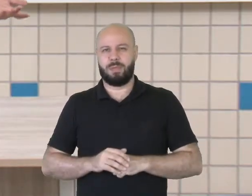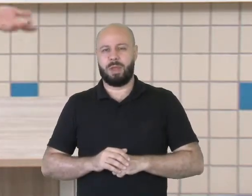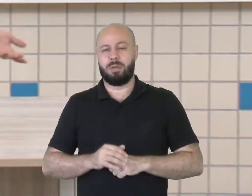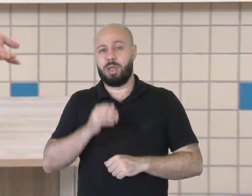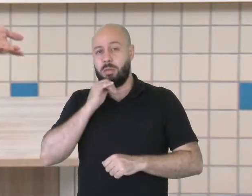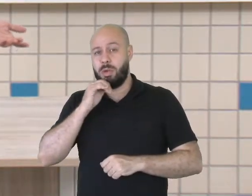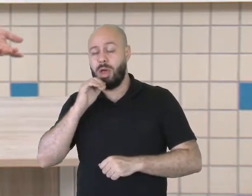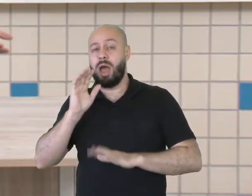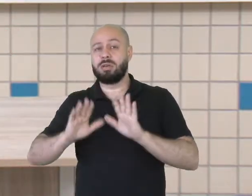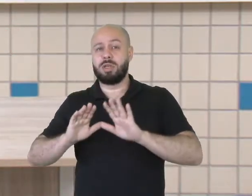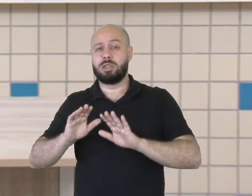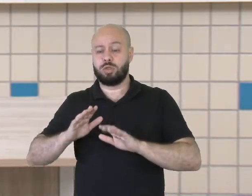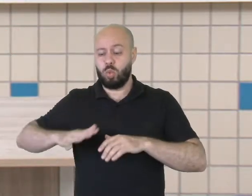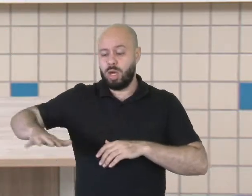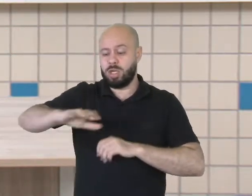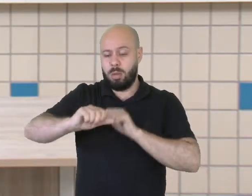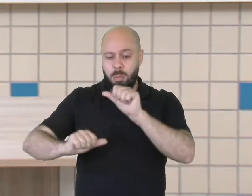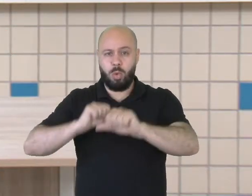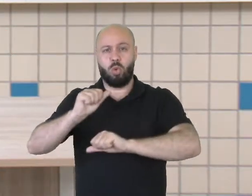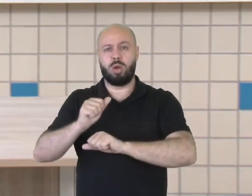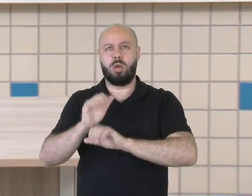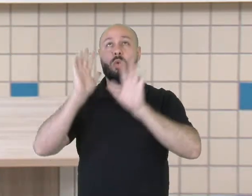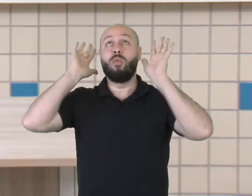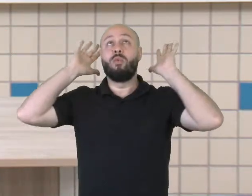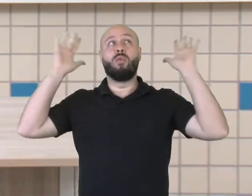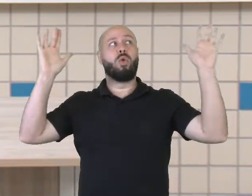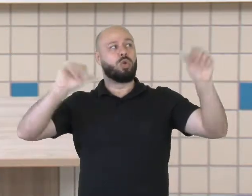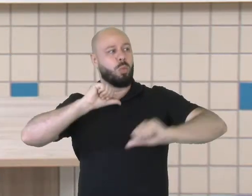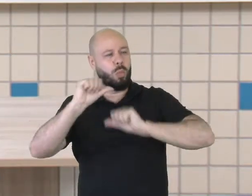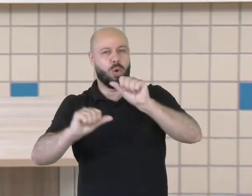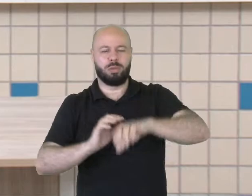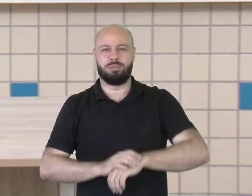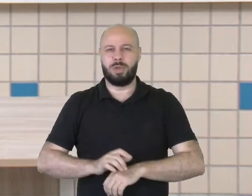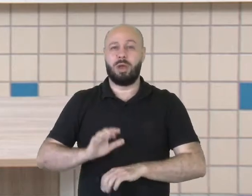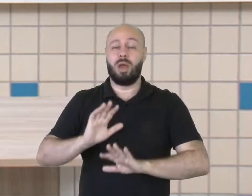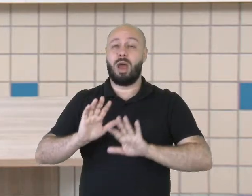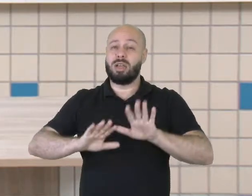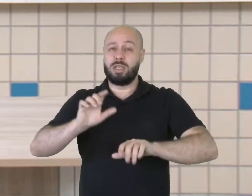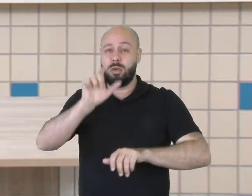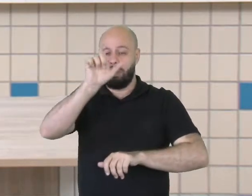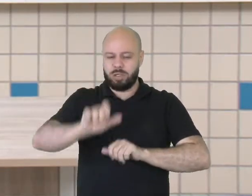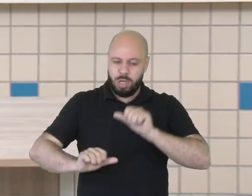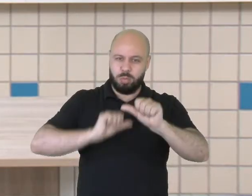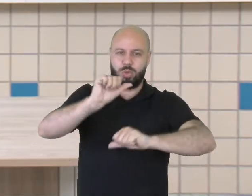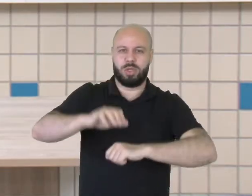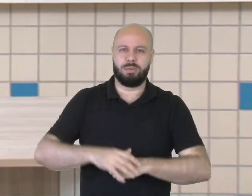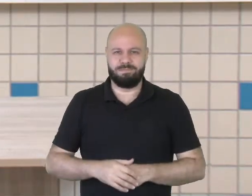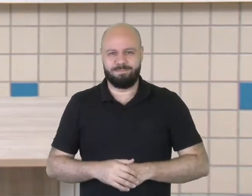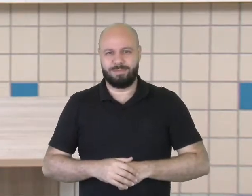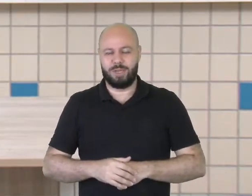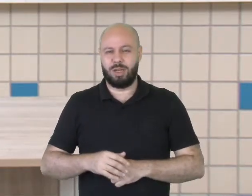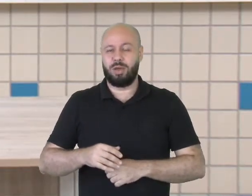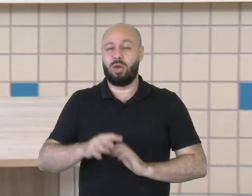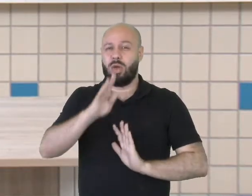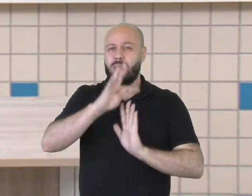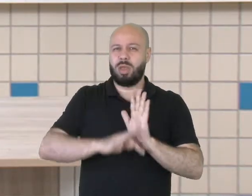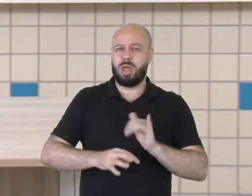de cenário ou de personagens. De tal modo, o texto teatral